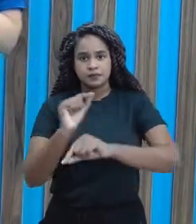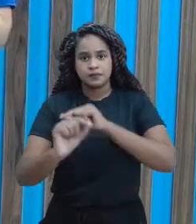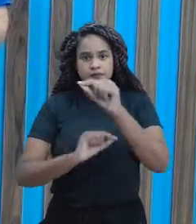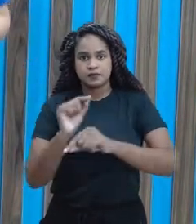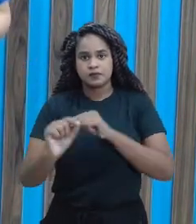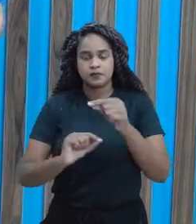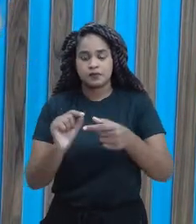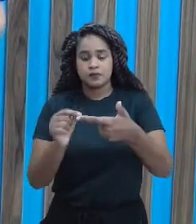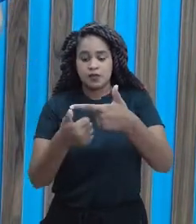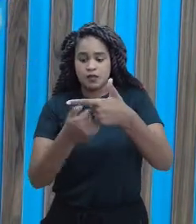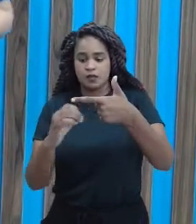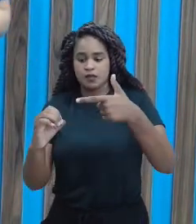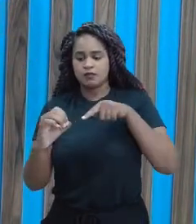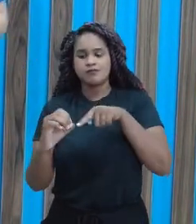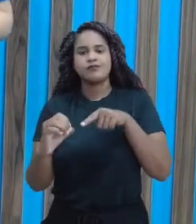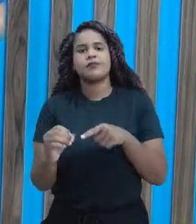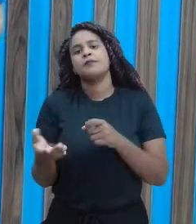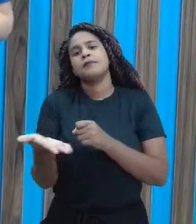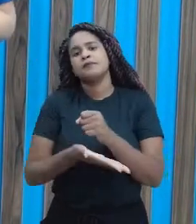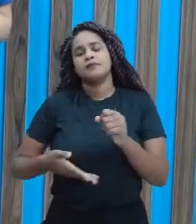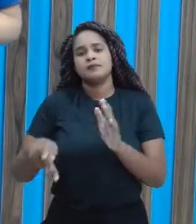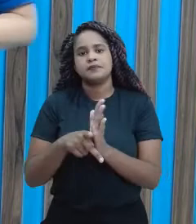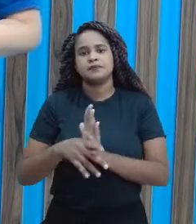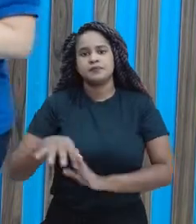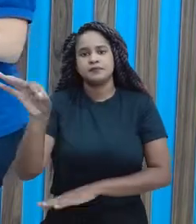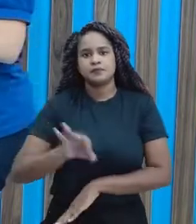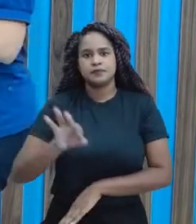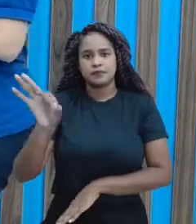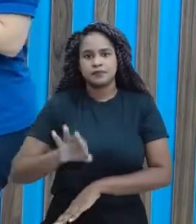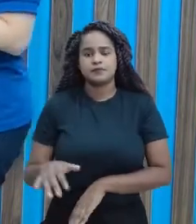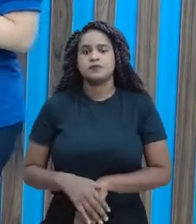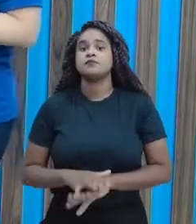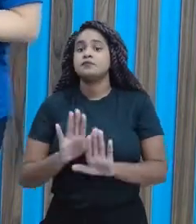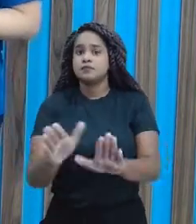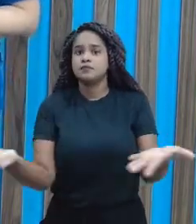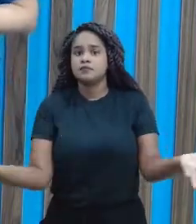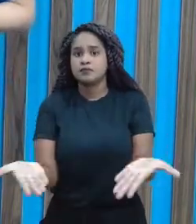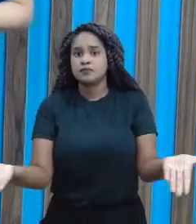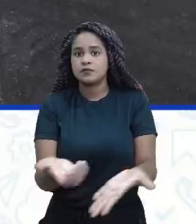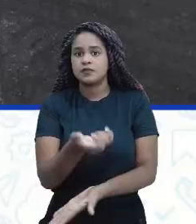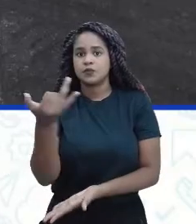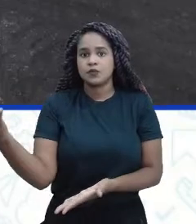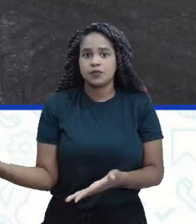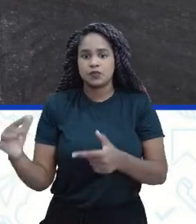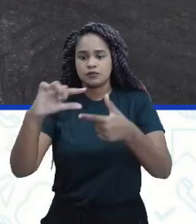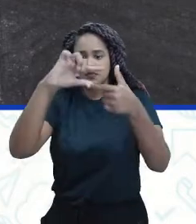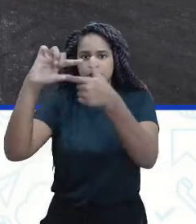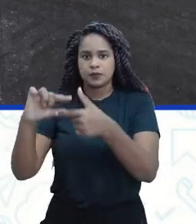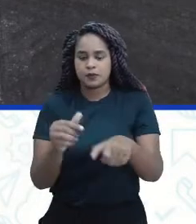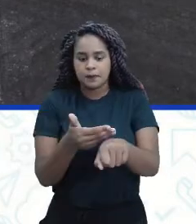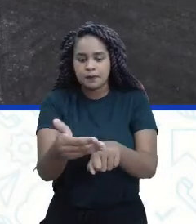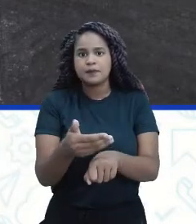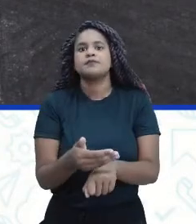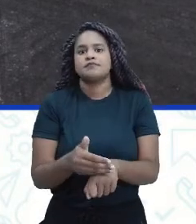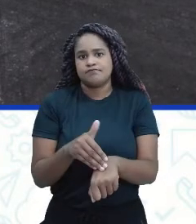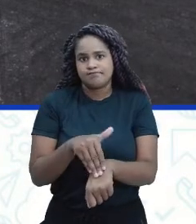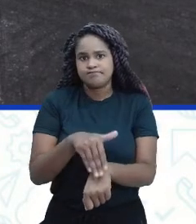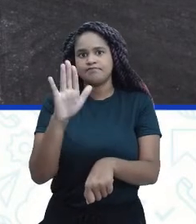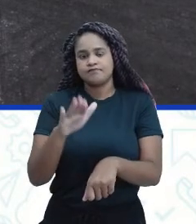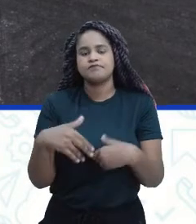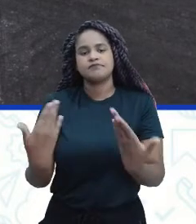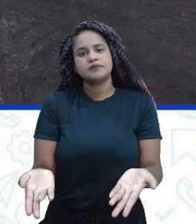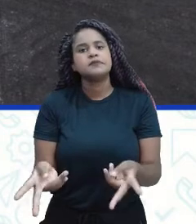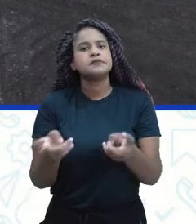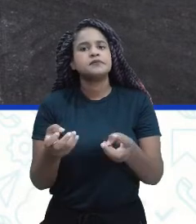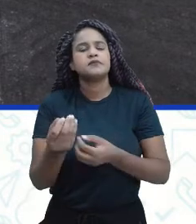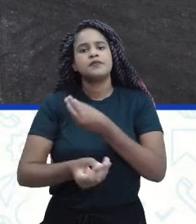são a base da nossa ideia de porcentagem. Só que agora eu tenho uma quantidade grande dessas partes de 100, né? Então a gente começa a perceber